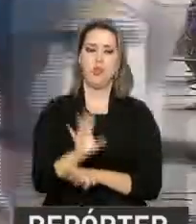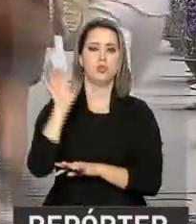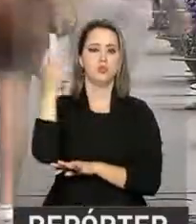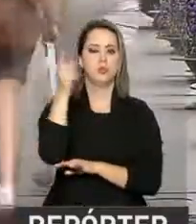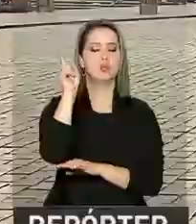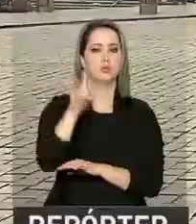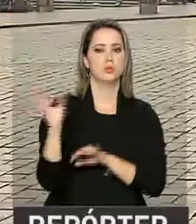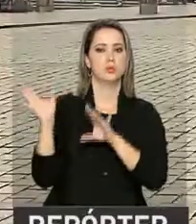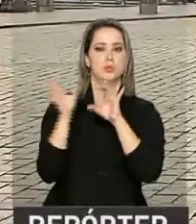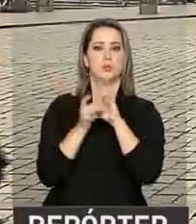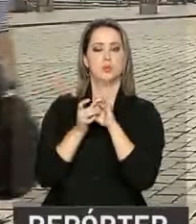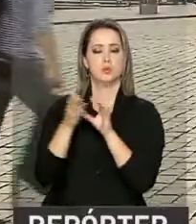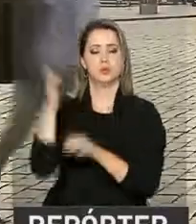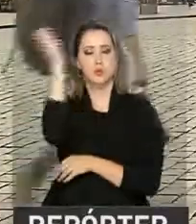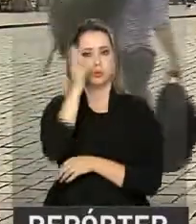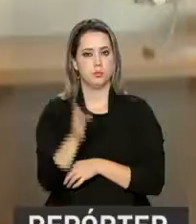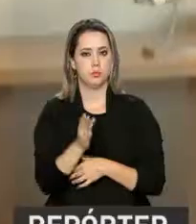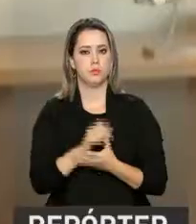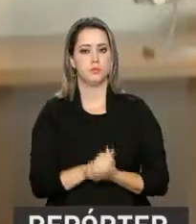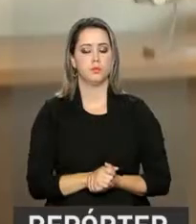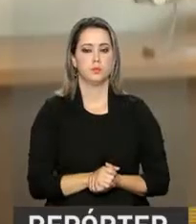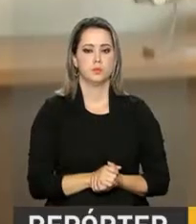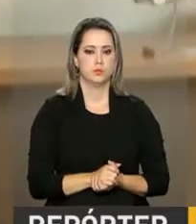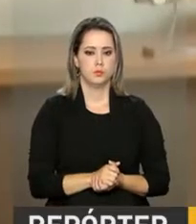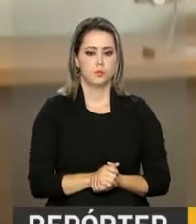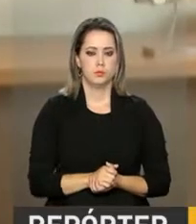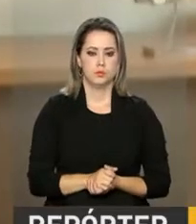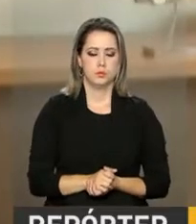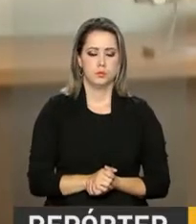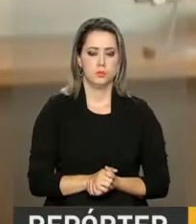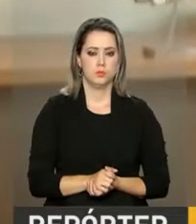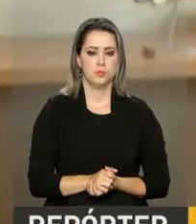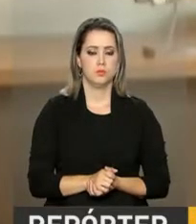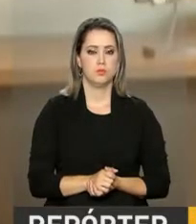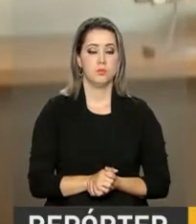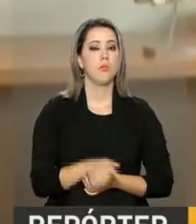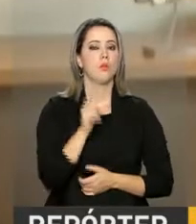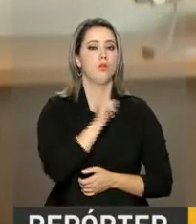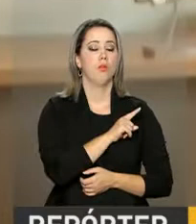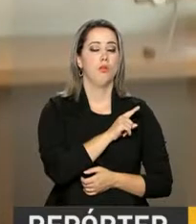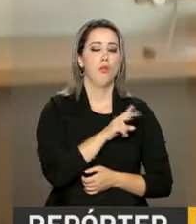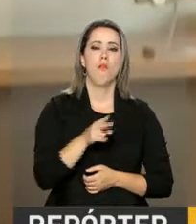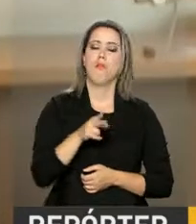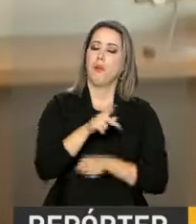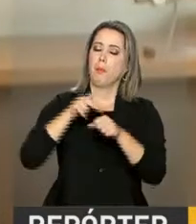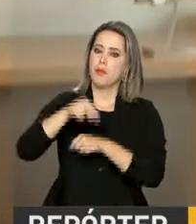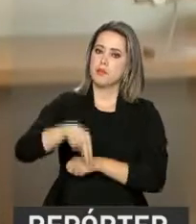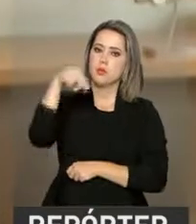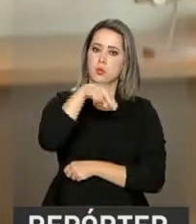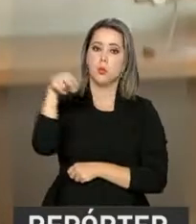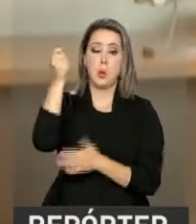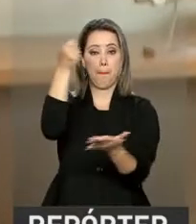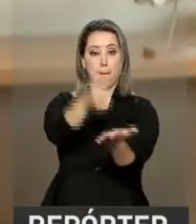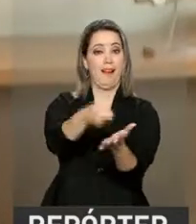pontos fortes na relação com o brasil a noruega é uma grande financiadora das atividades